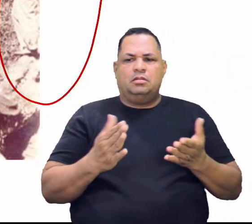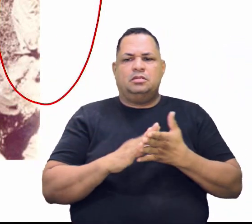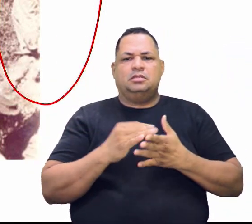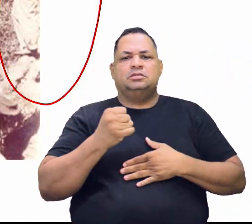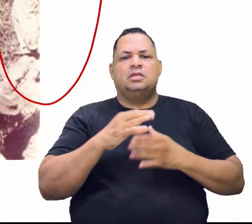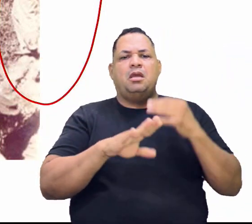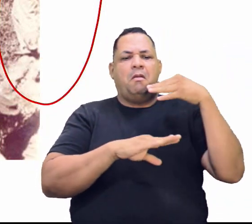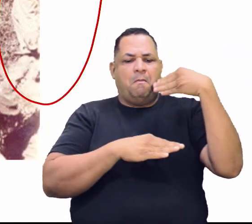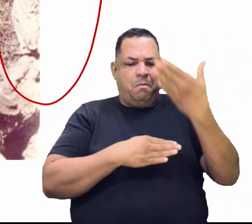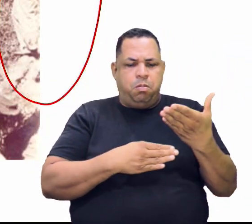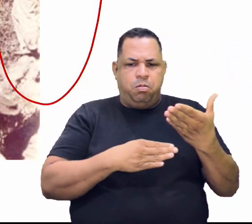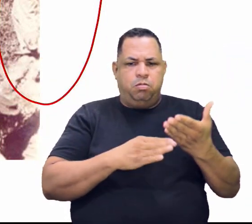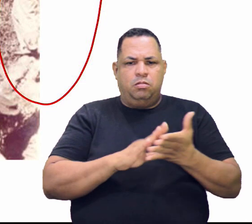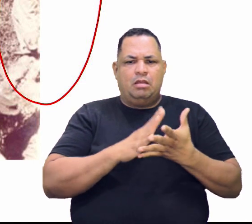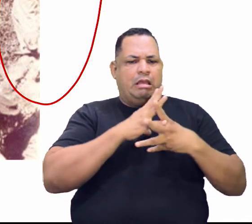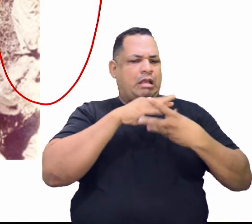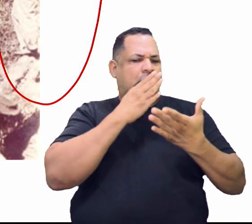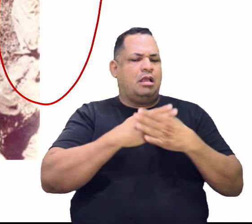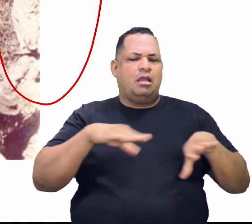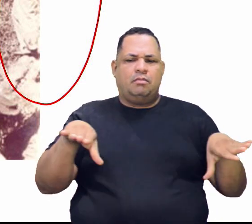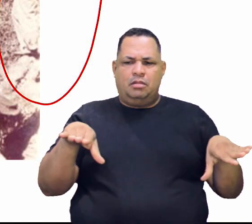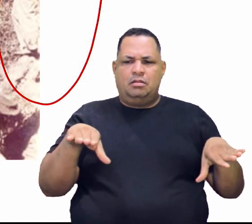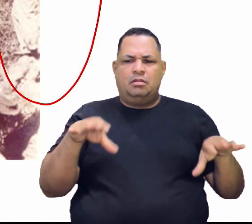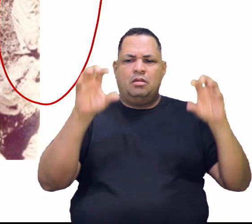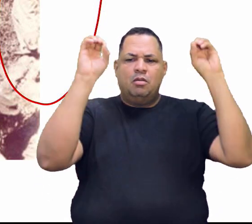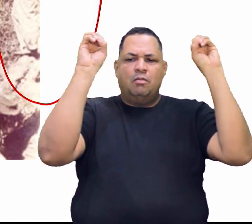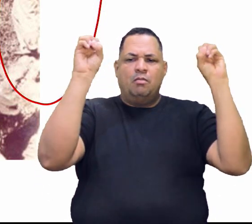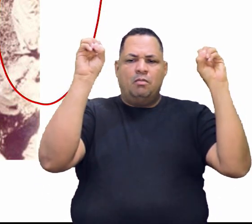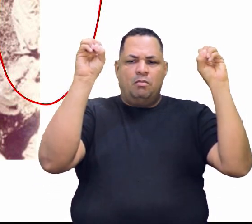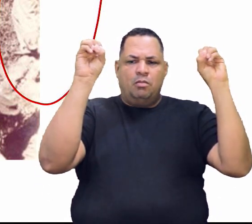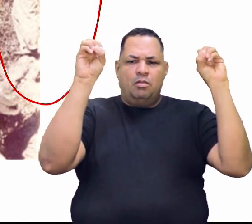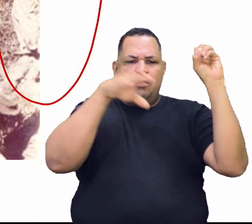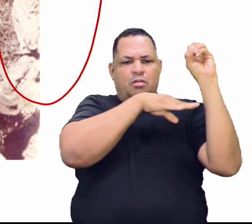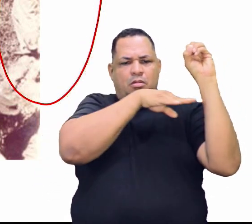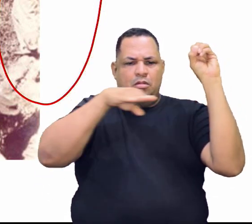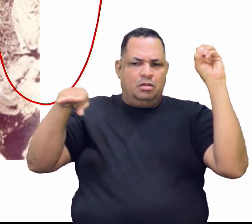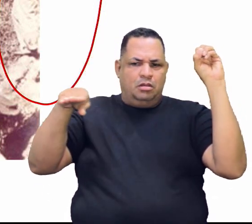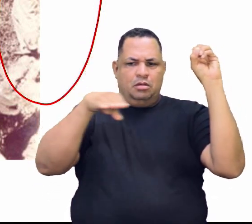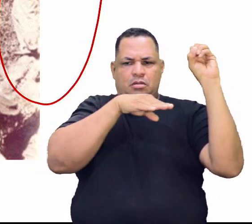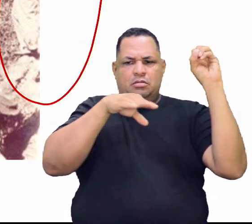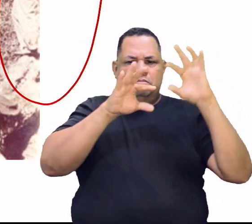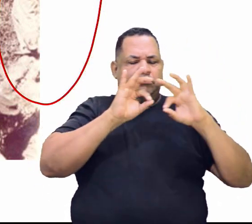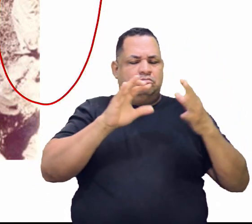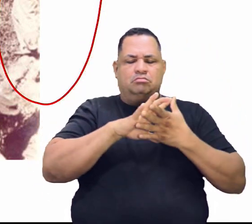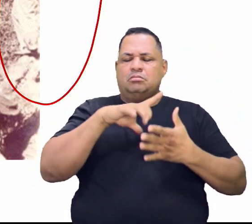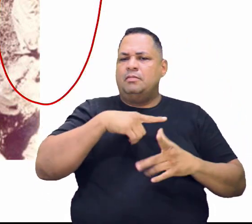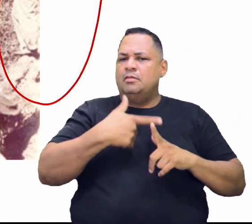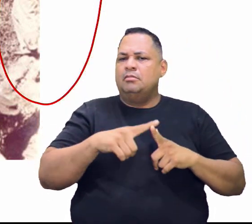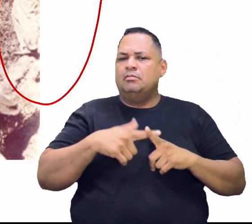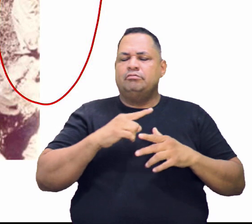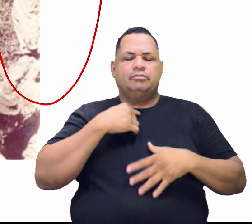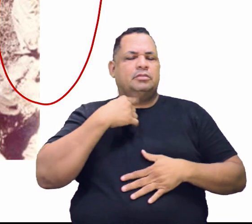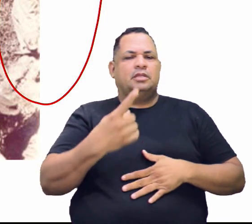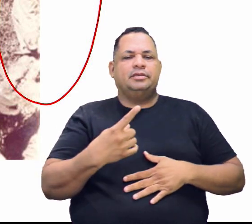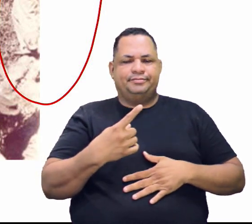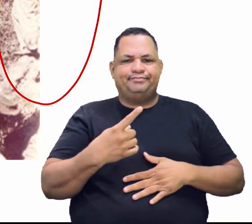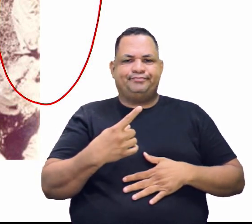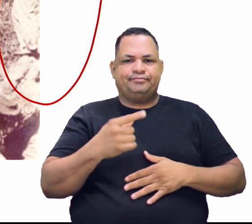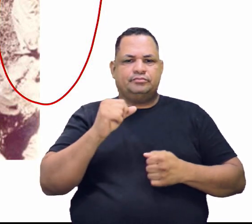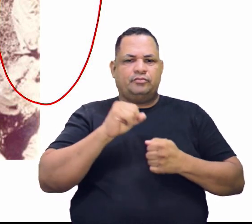se essa mata cai, destrói o porte e a linha. Aí é prejuízo, né?